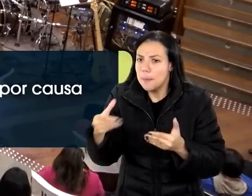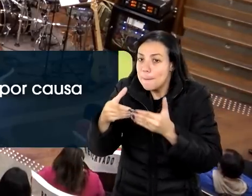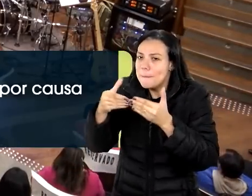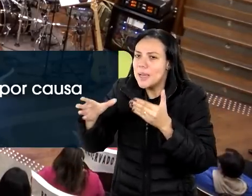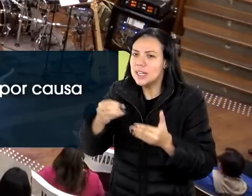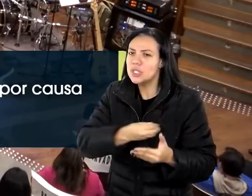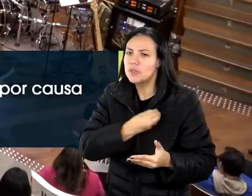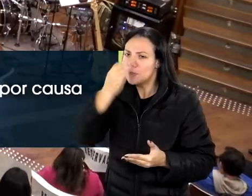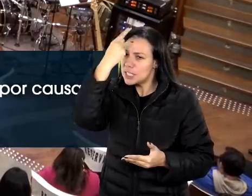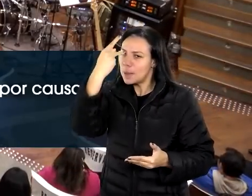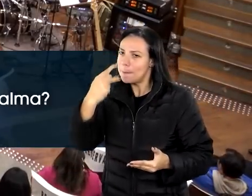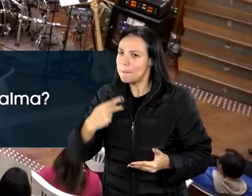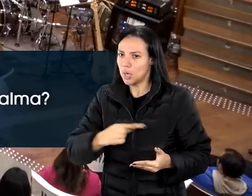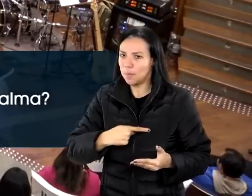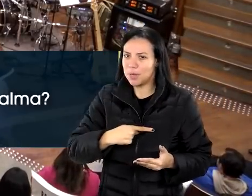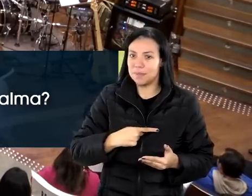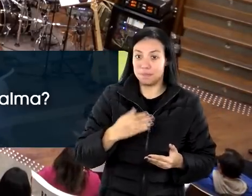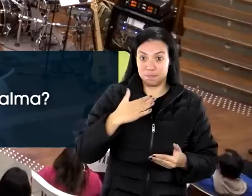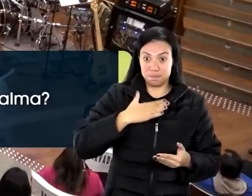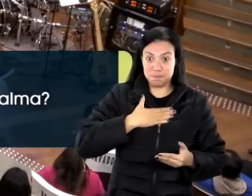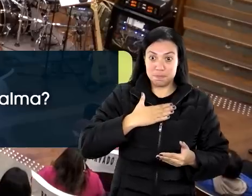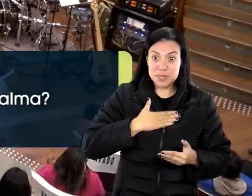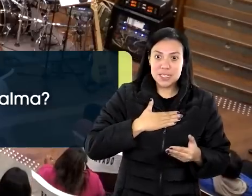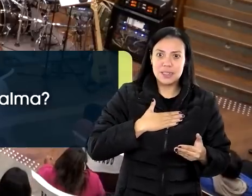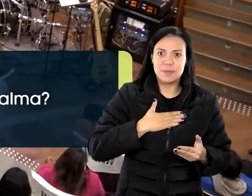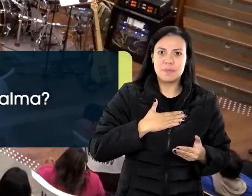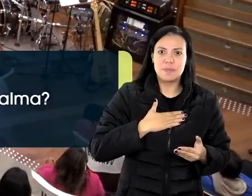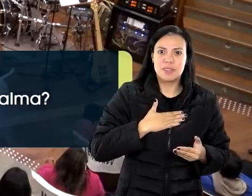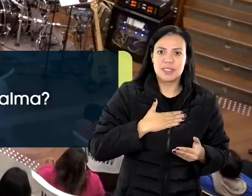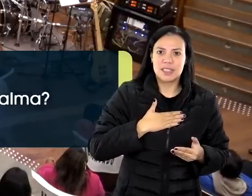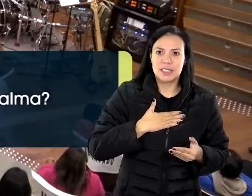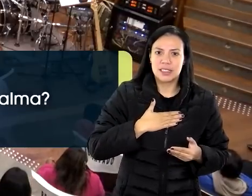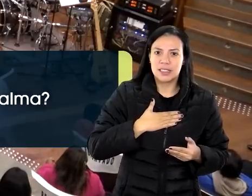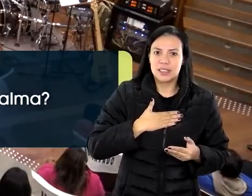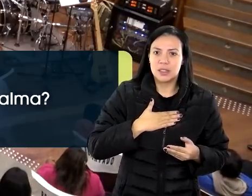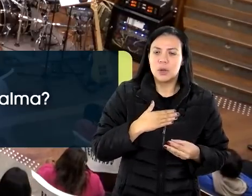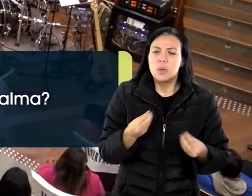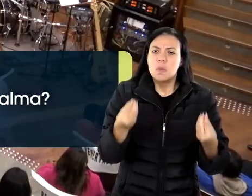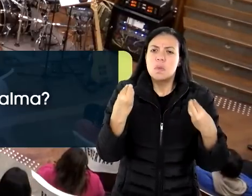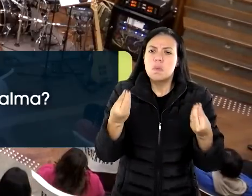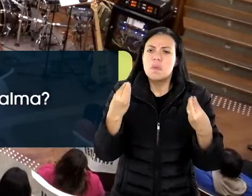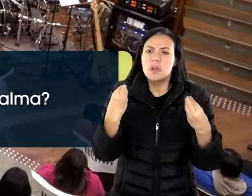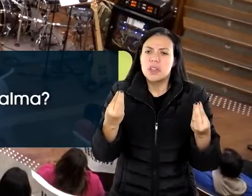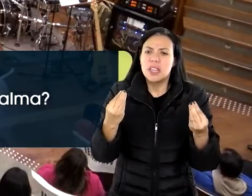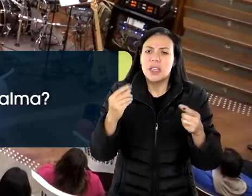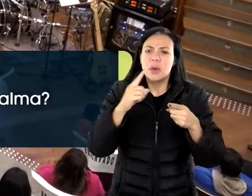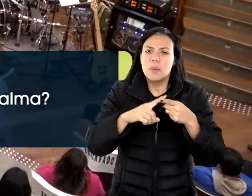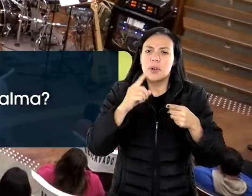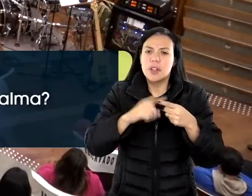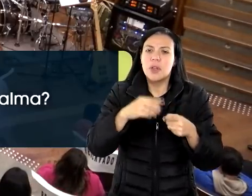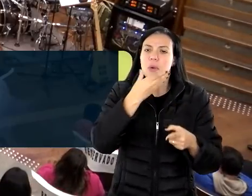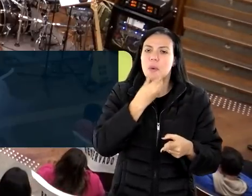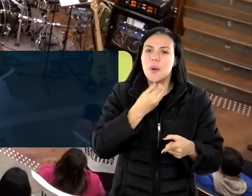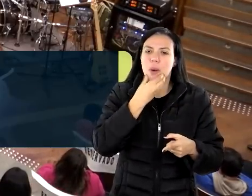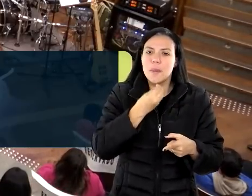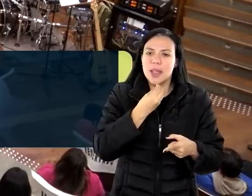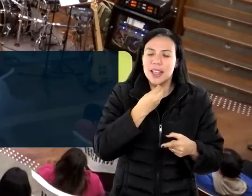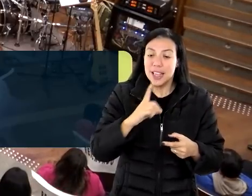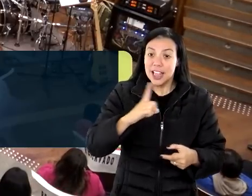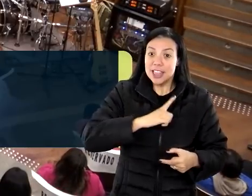Evangelho, salva-la. Que aproveita o homem ganhar o mundo inteiro e perder a sua